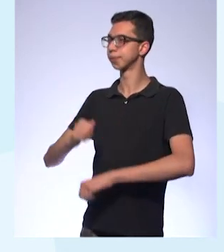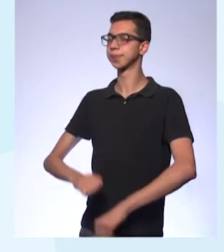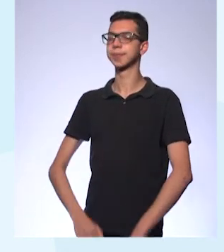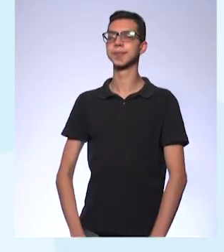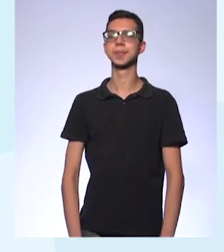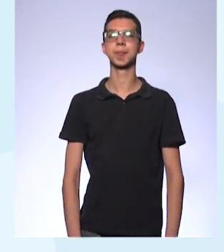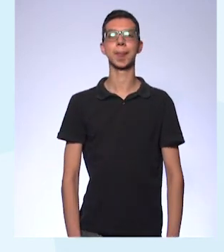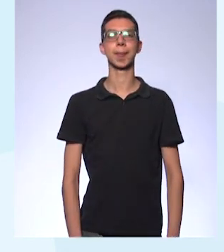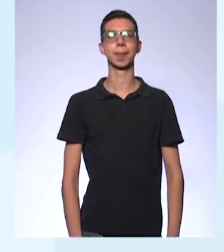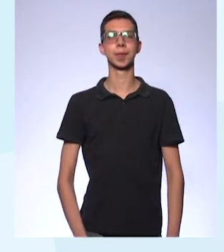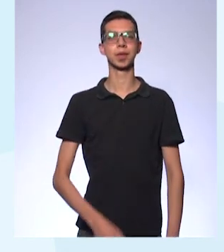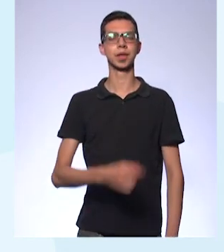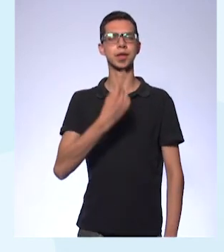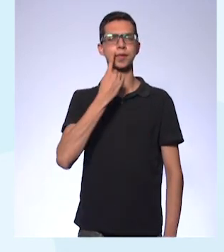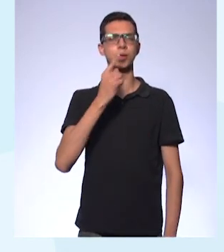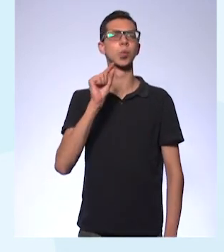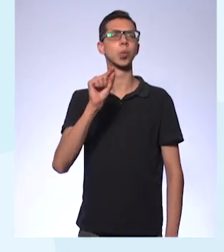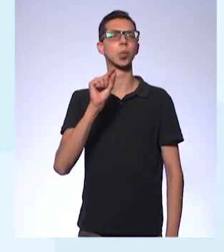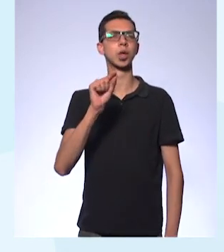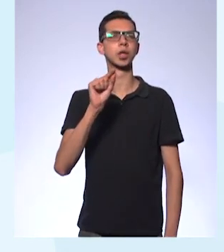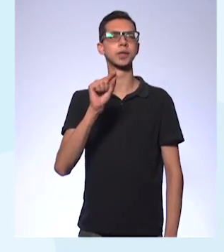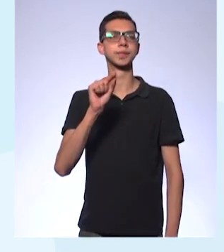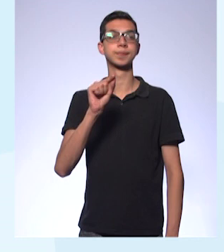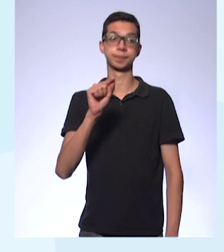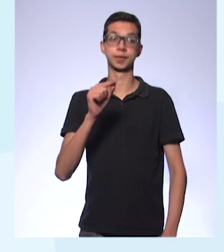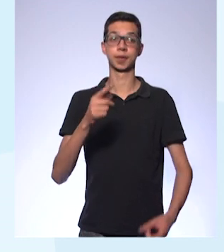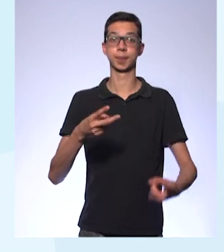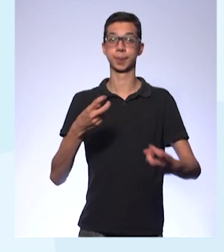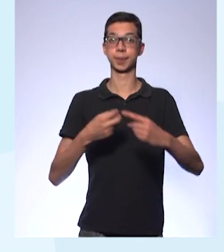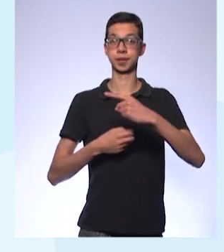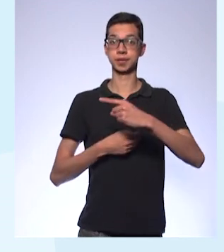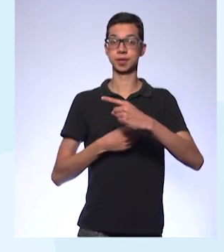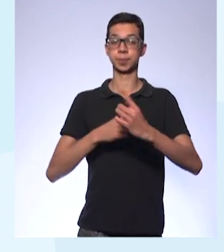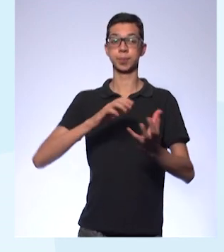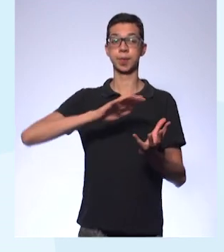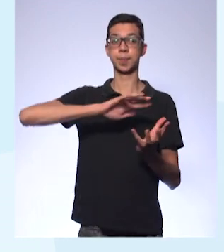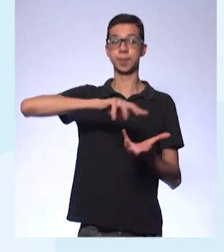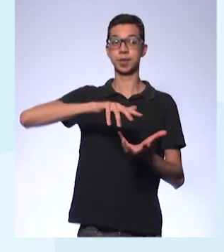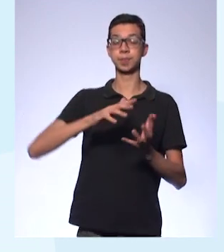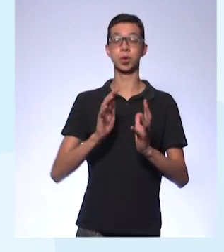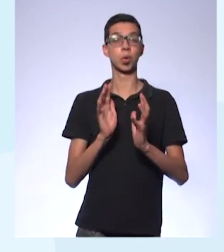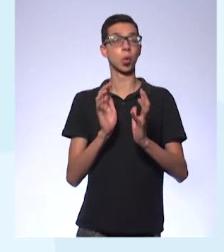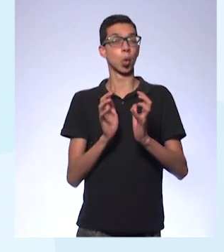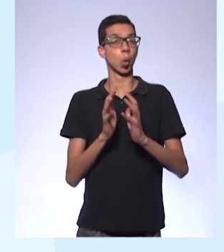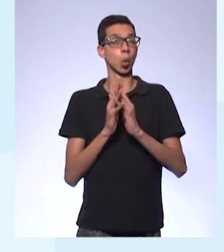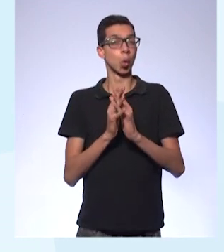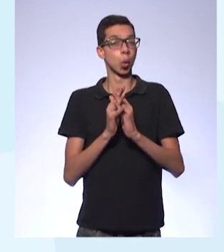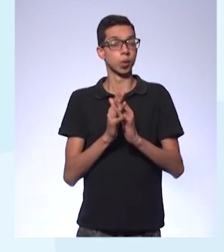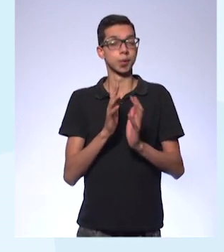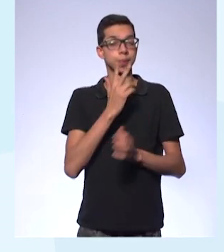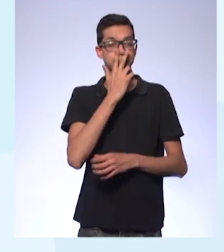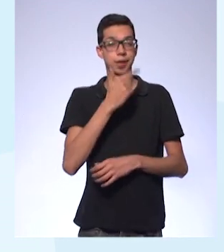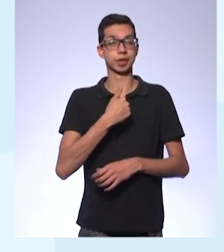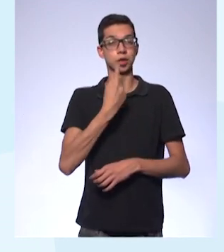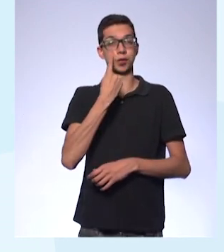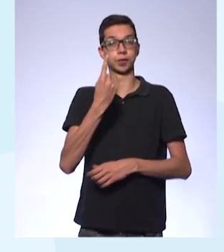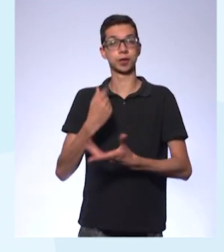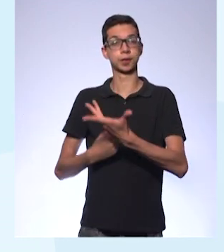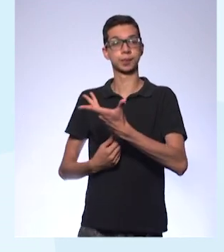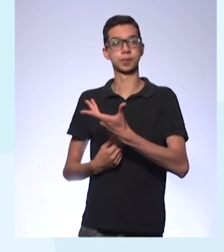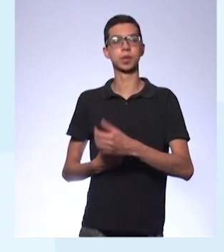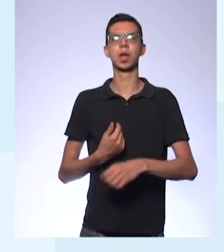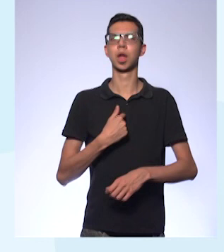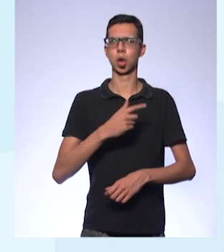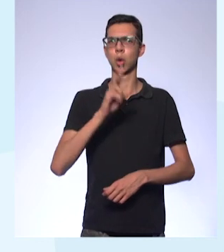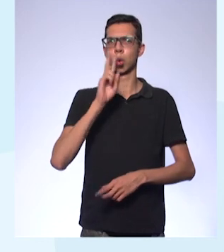que você vê aí? Olha, eu vejo o planeta Terra num conflito. Essa é a minha leitura, né? E eu vejo o planeta Terra mais azul,